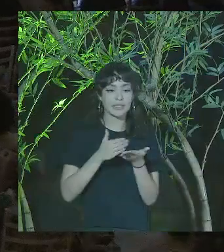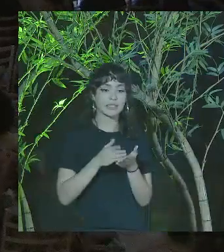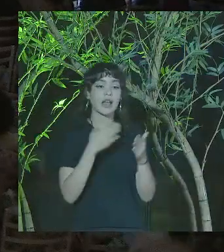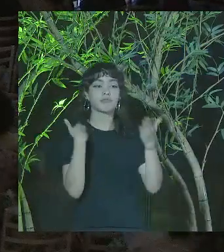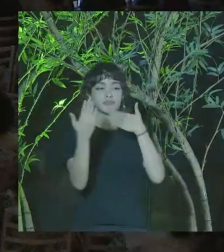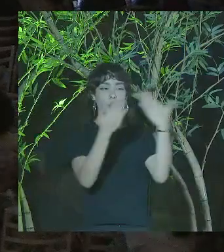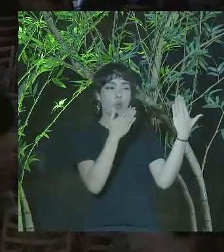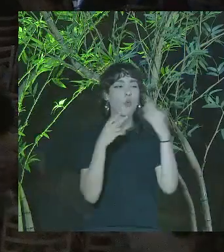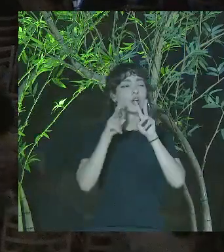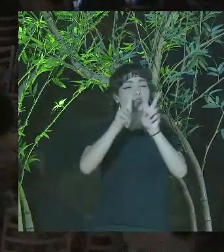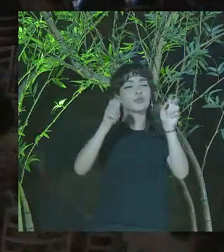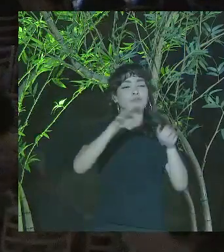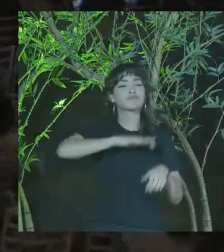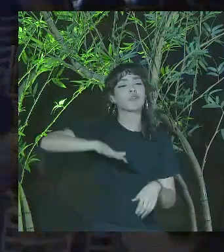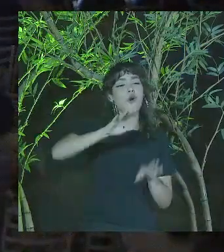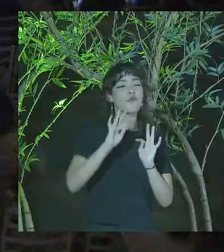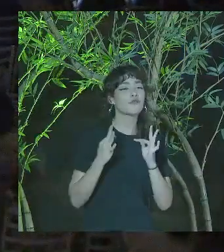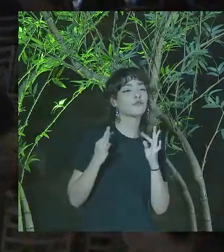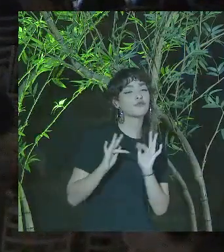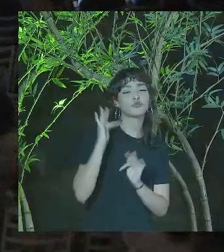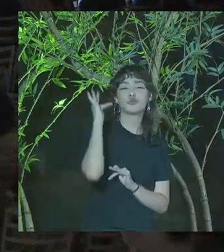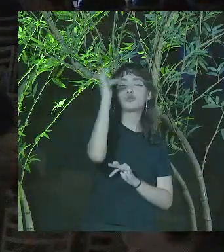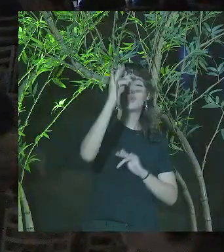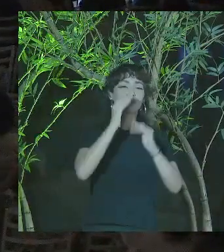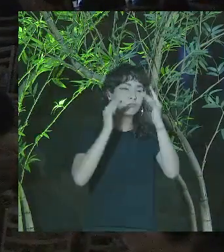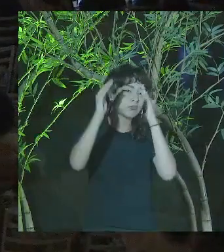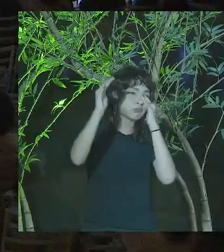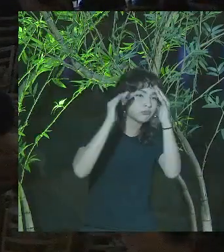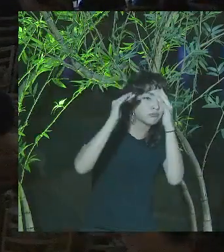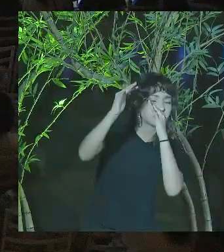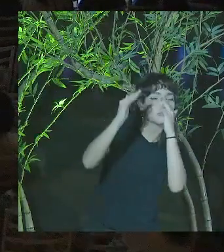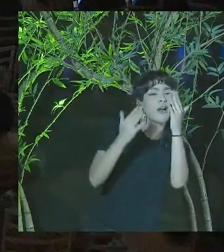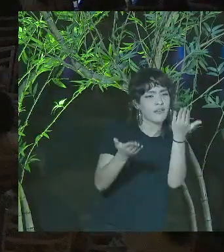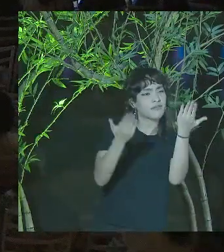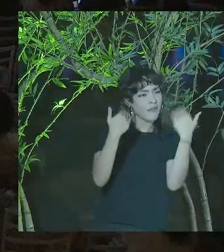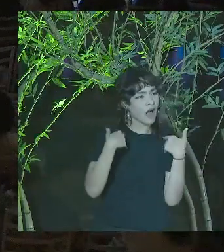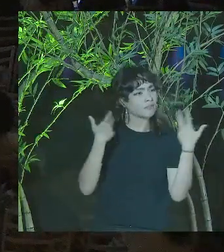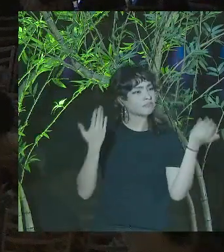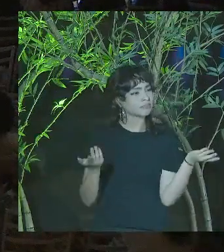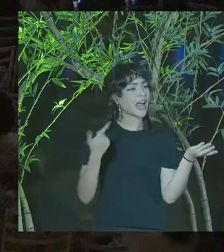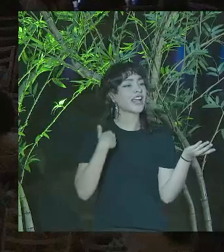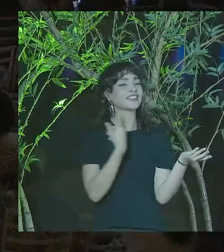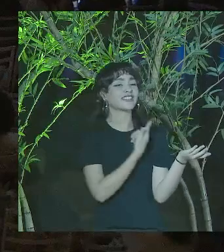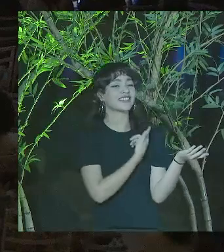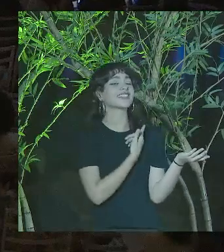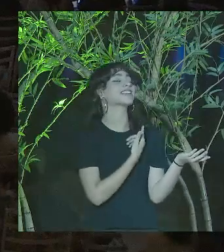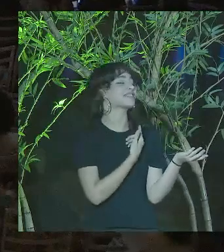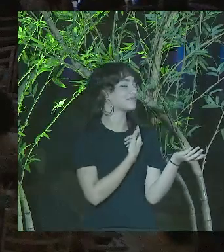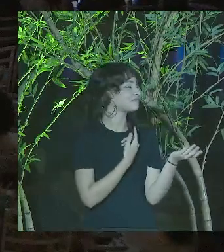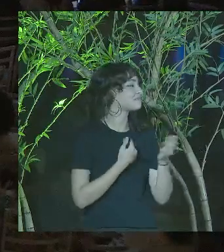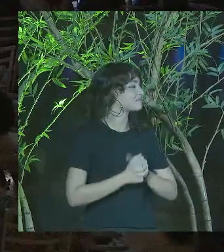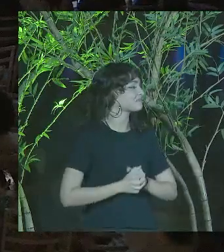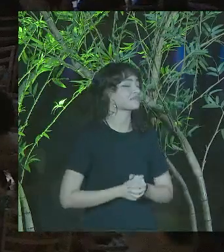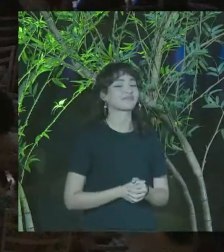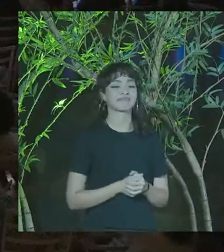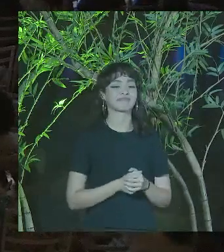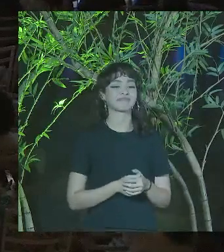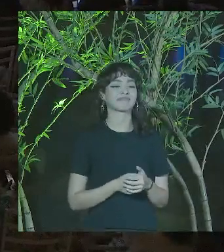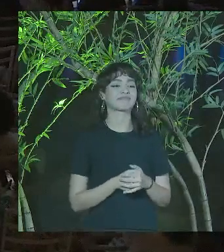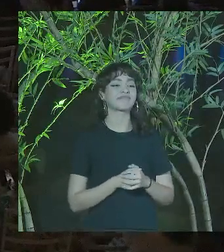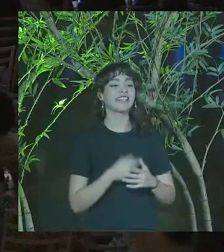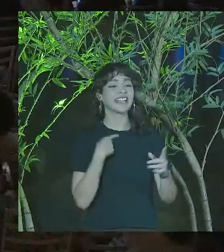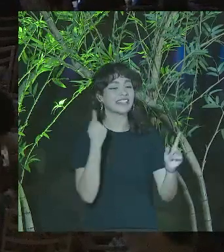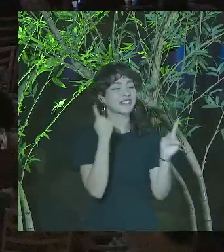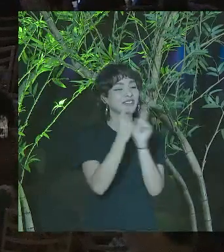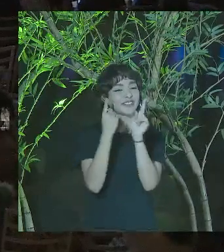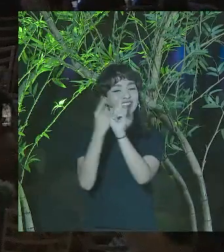sobre futuro, vamos conversar sobre imaginação. Já que a gente está gastando um pouquinho, né, das coisas bacanas que a gente, dos